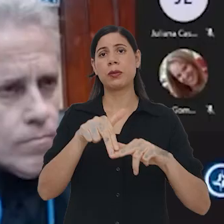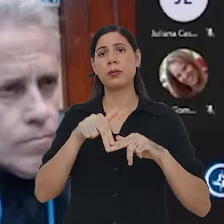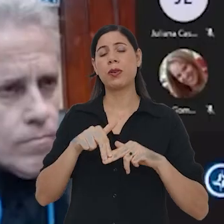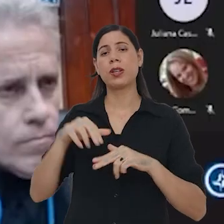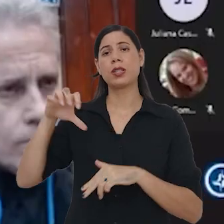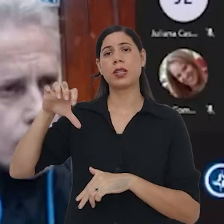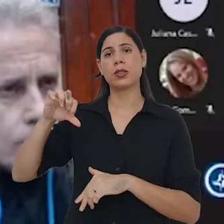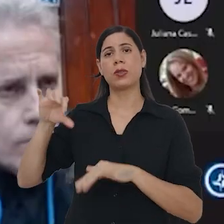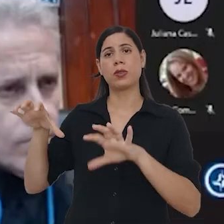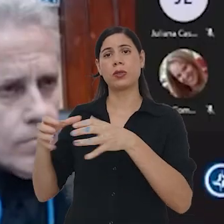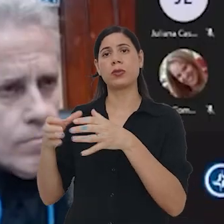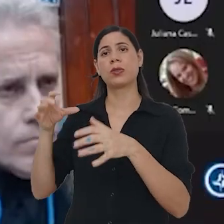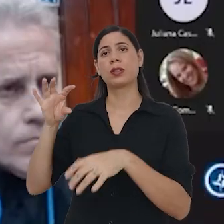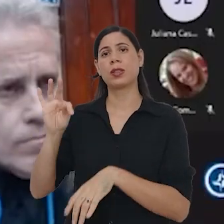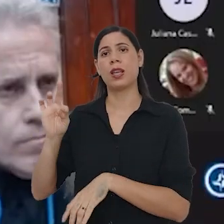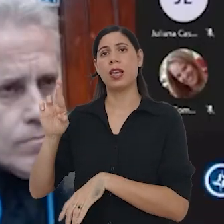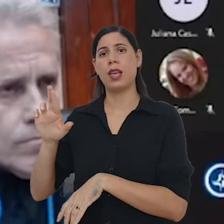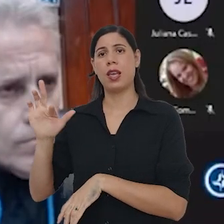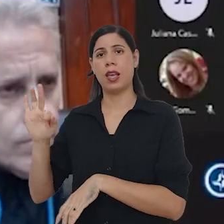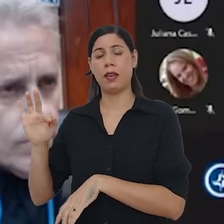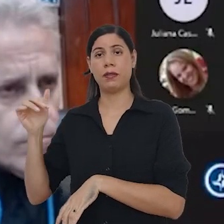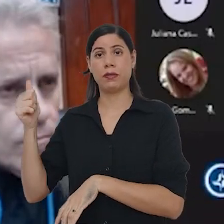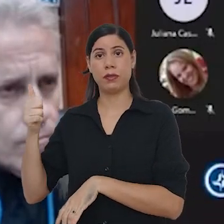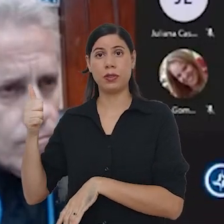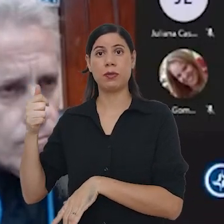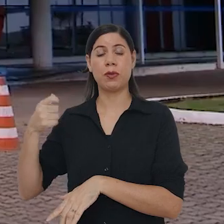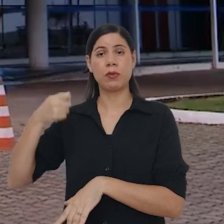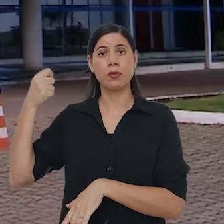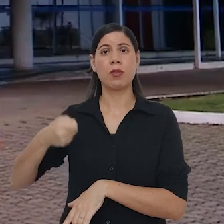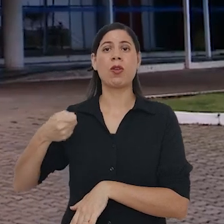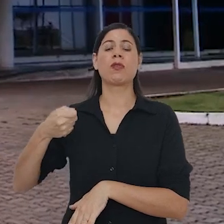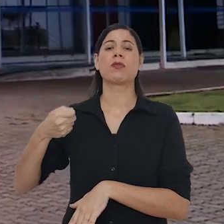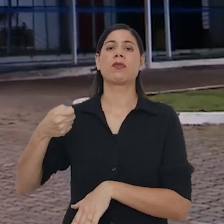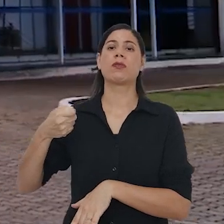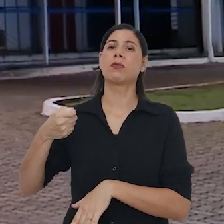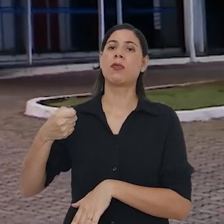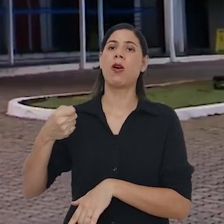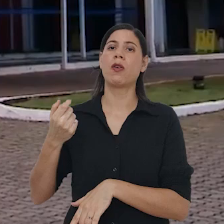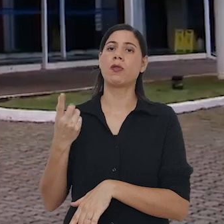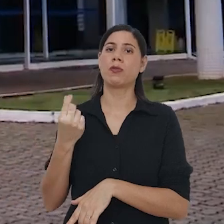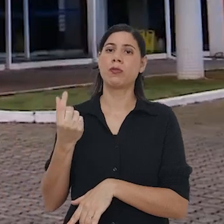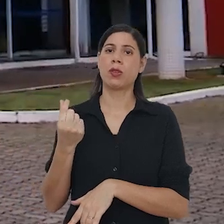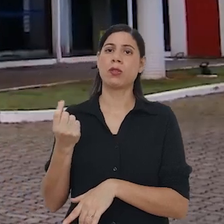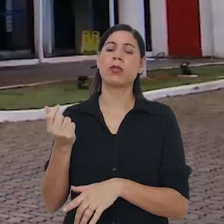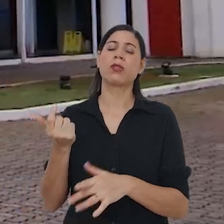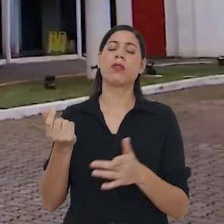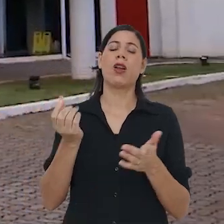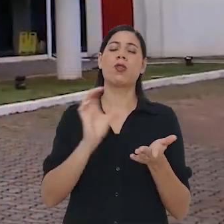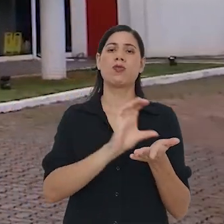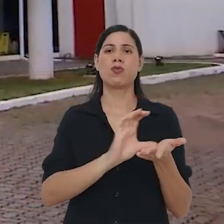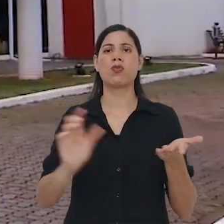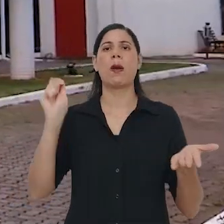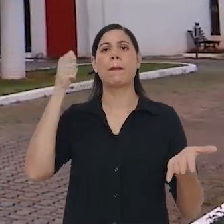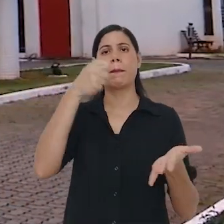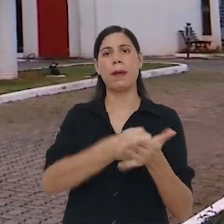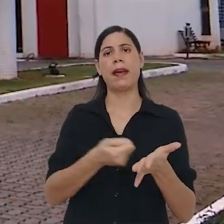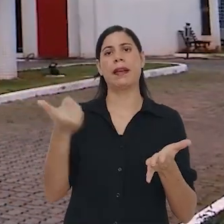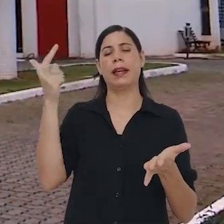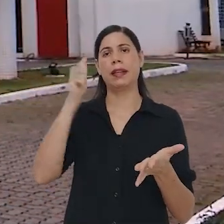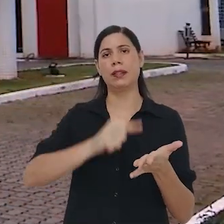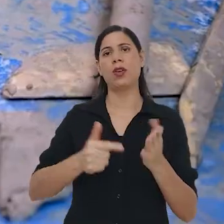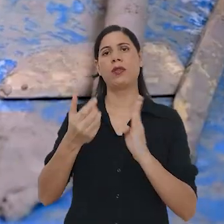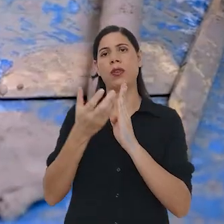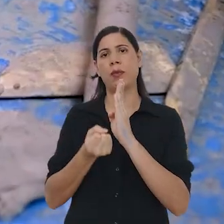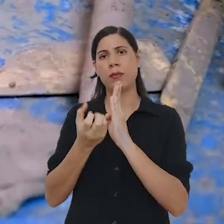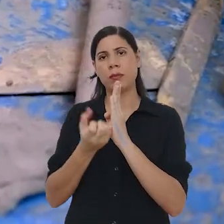isso, a 9ª turma do TRF1 confirmou a decisão que determinou o restabelecimento do pagamento do benefício de auxílio